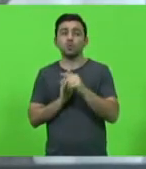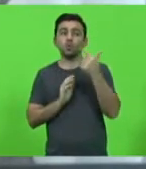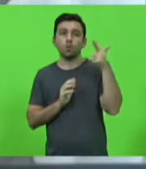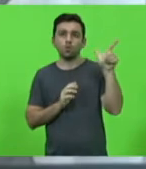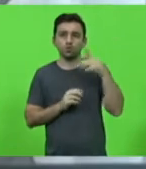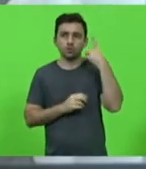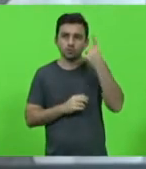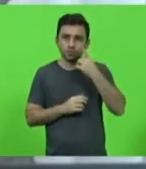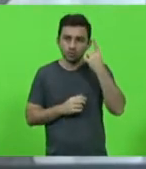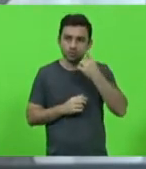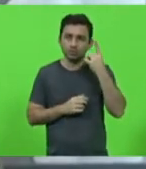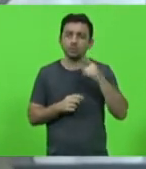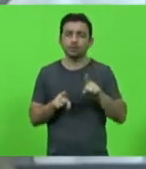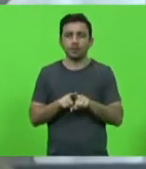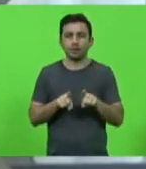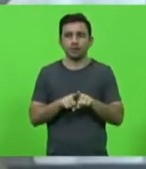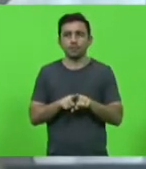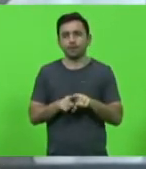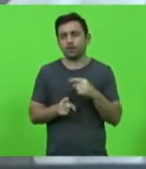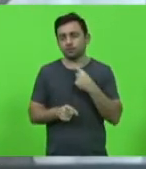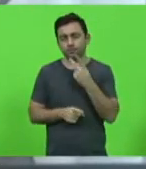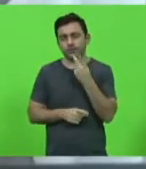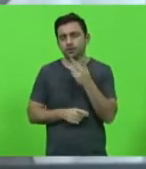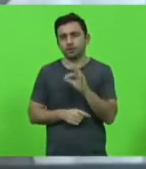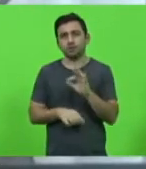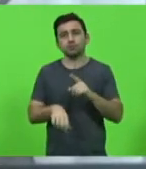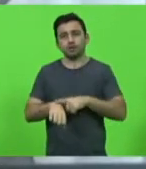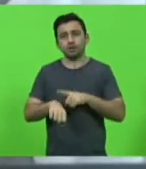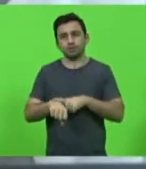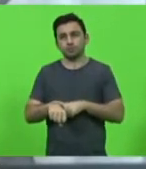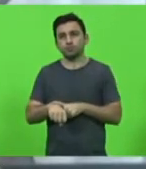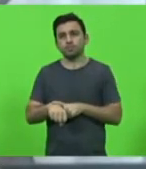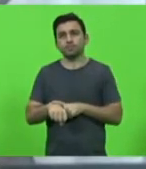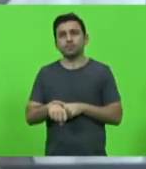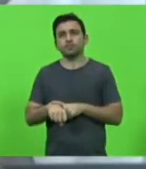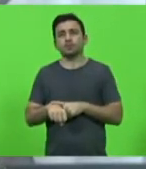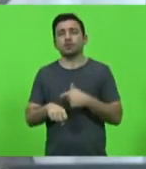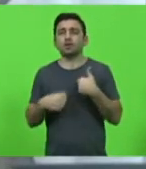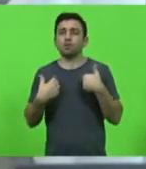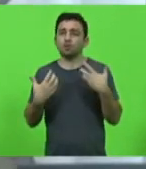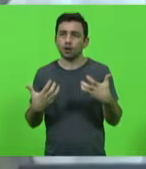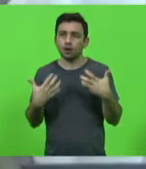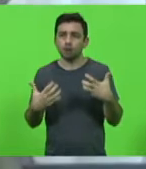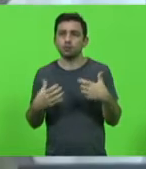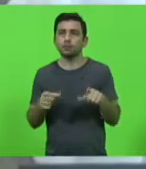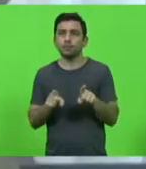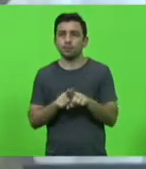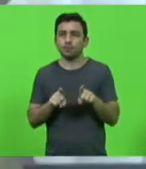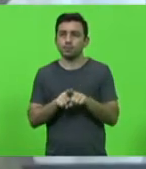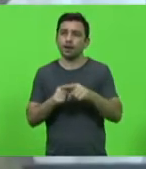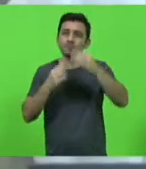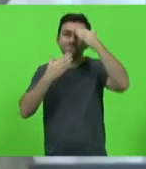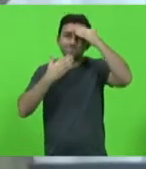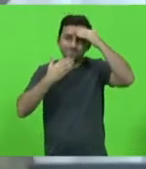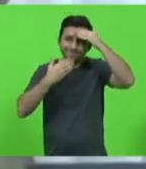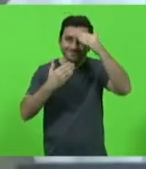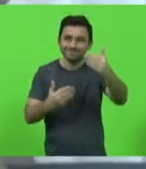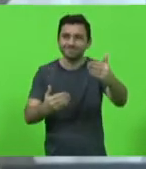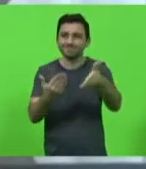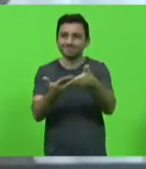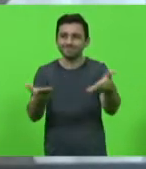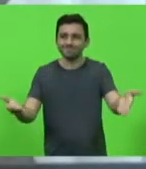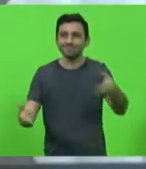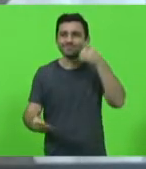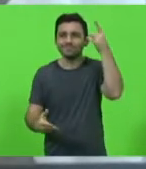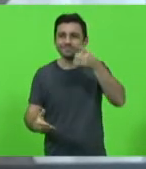deputados aqui, que eu não vou citar pelo tempo, mas eu quero, de qualquer forma, agradecer a todos os